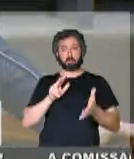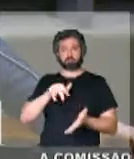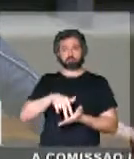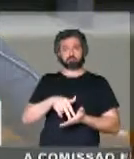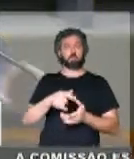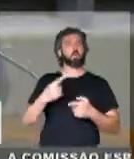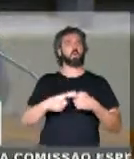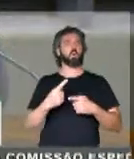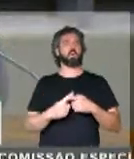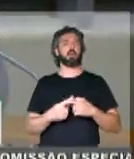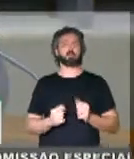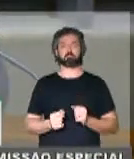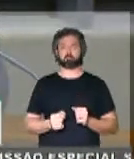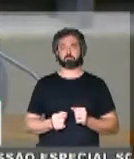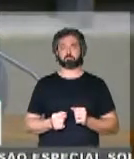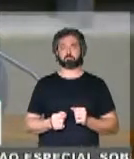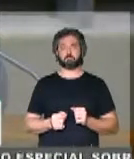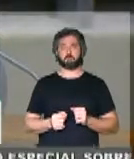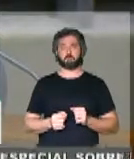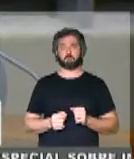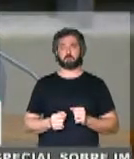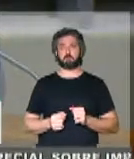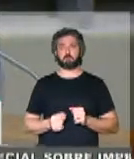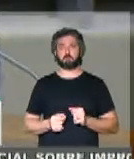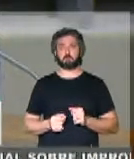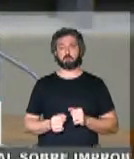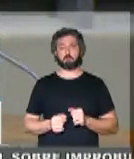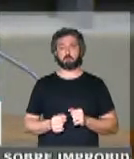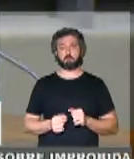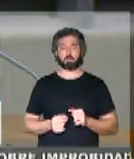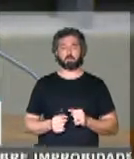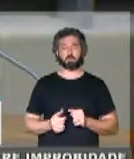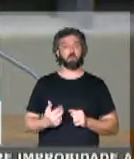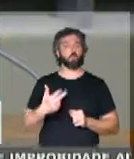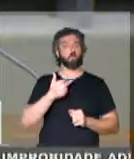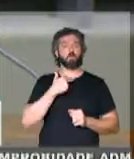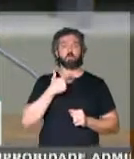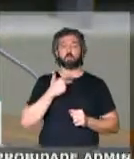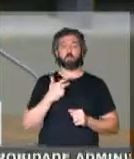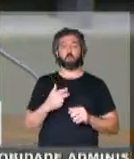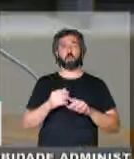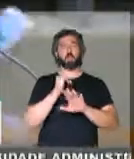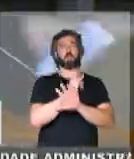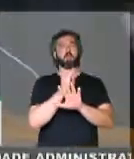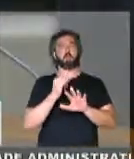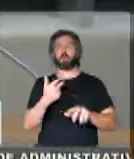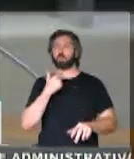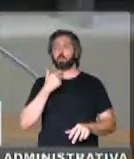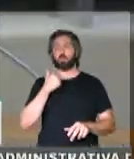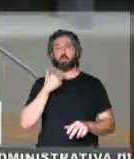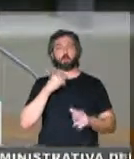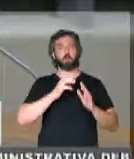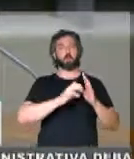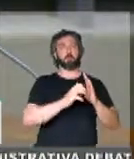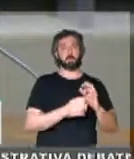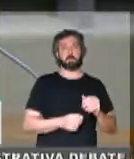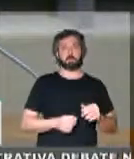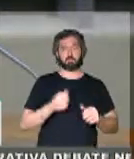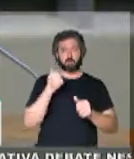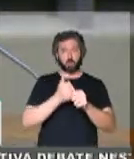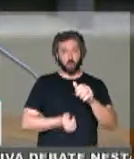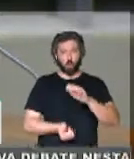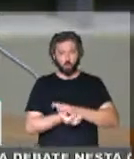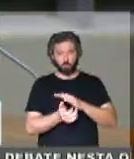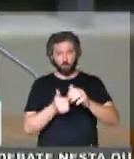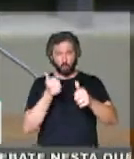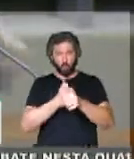hoje não deve ter cor partidária ideológica. O combate à corrupção,